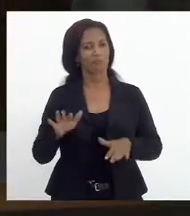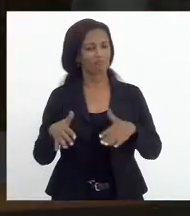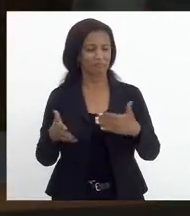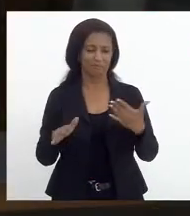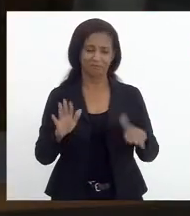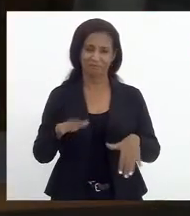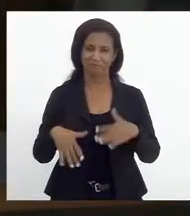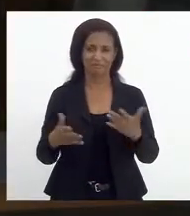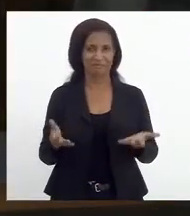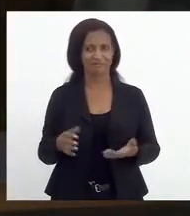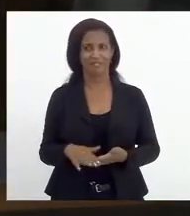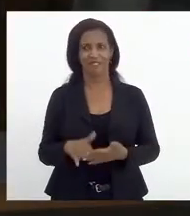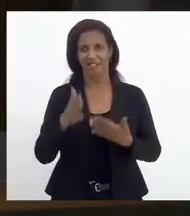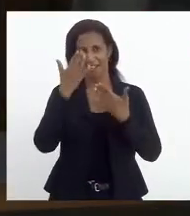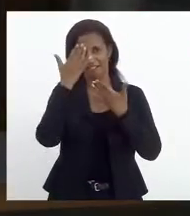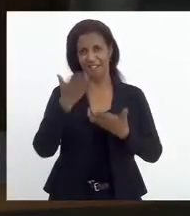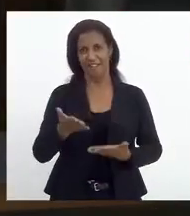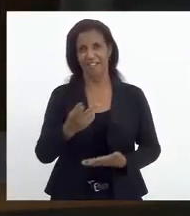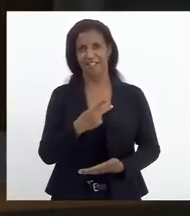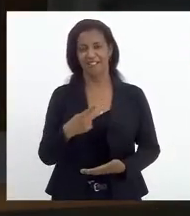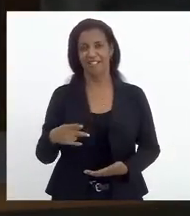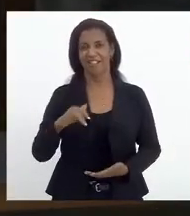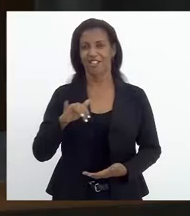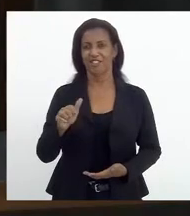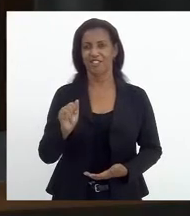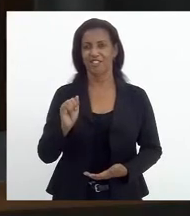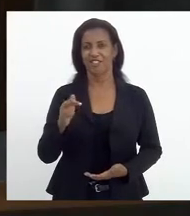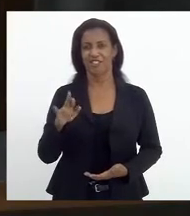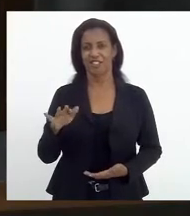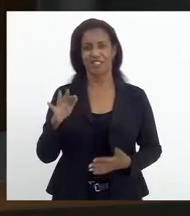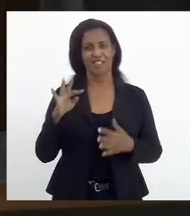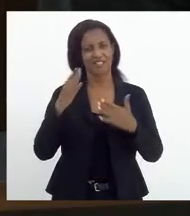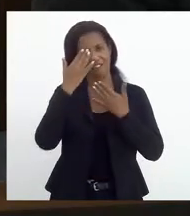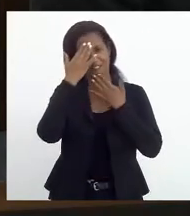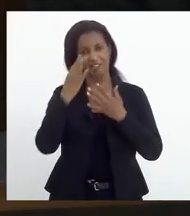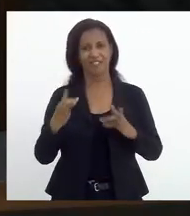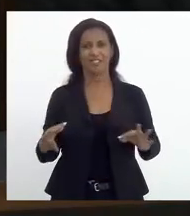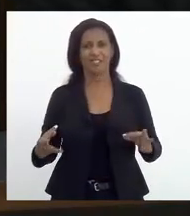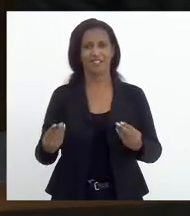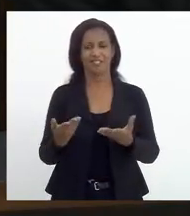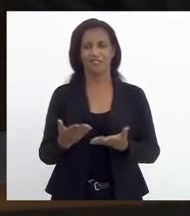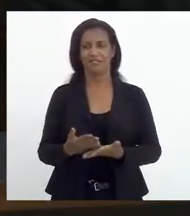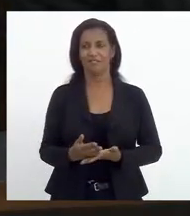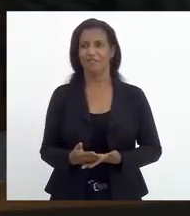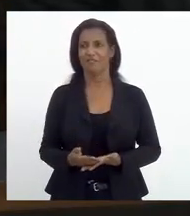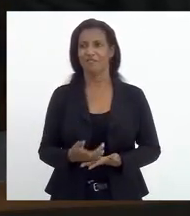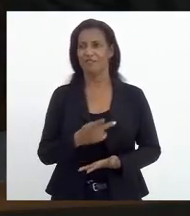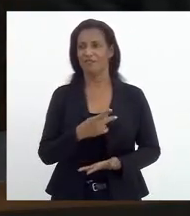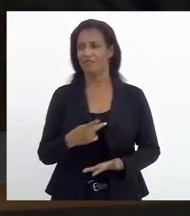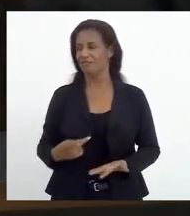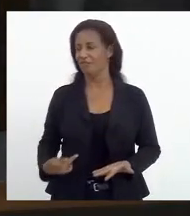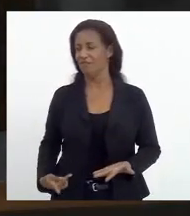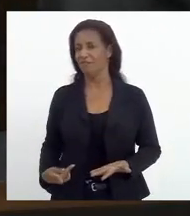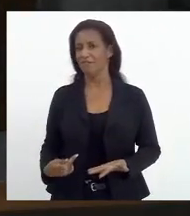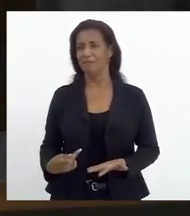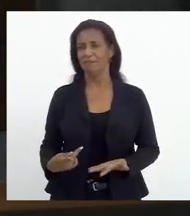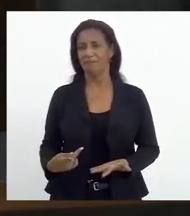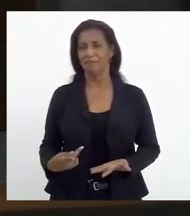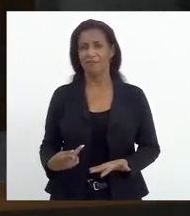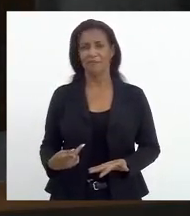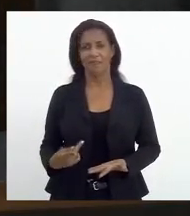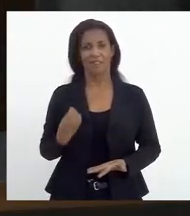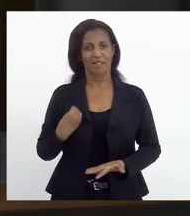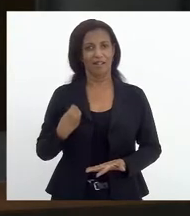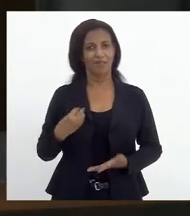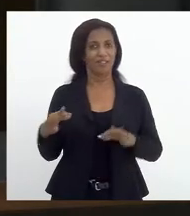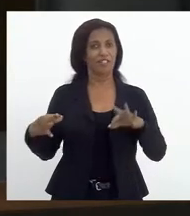Por aí. Então, agradecer ao presidente Jair Bittencourt, agradecer a todas e todos, agradecer a presença dos